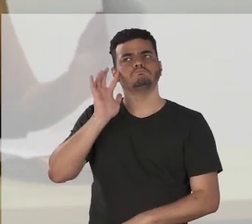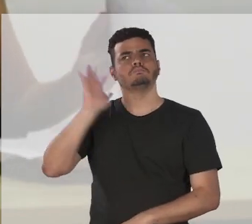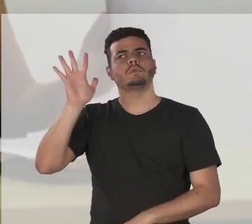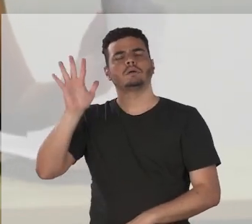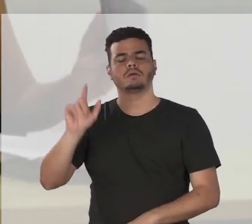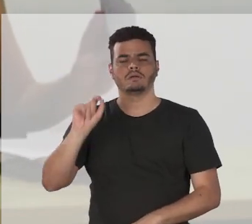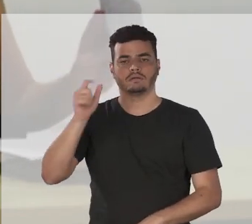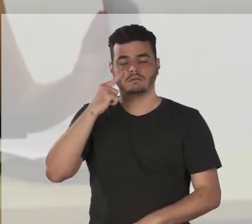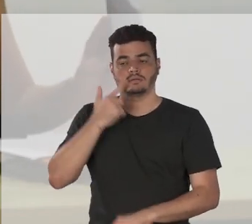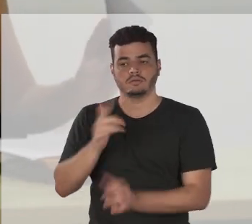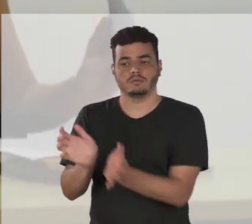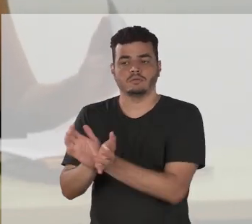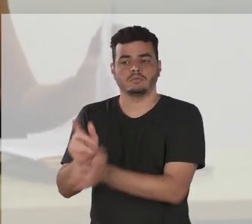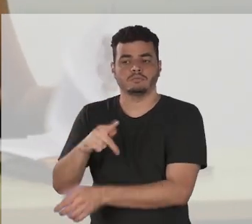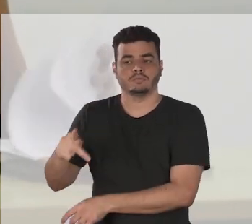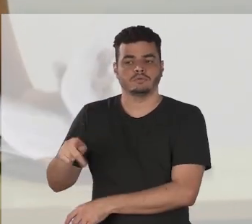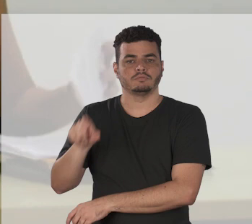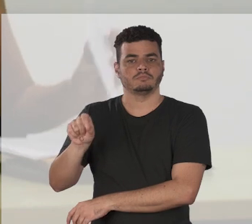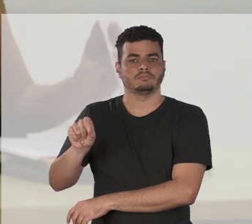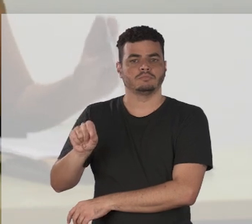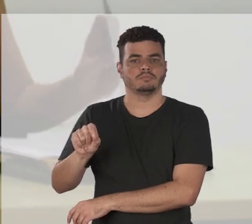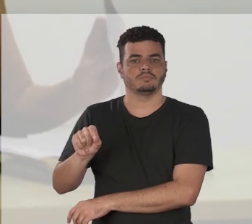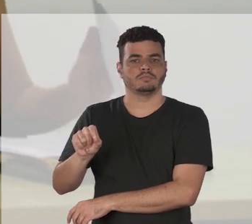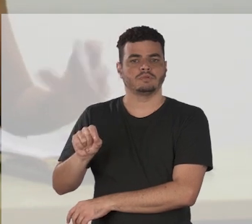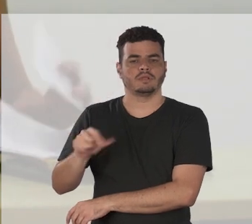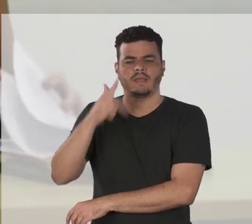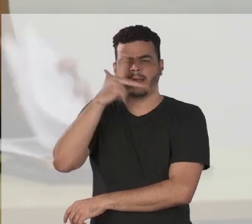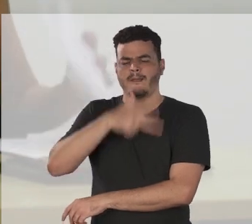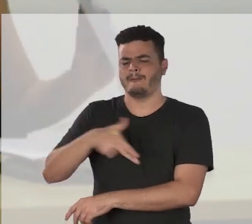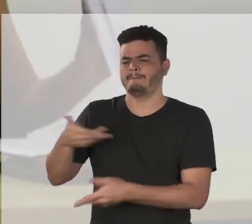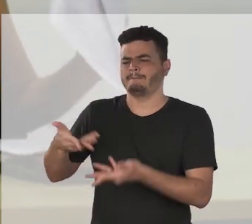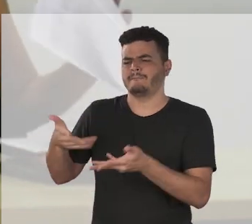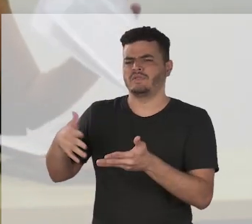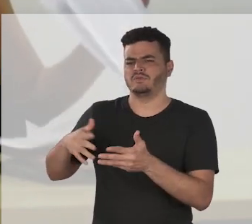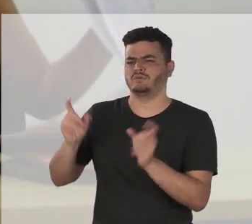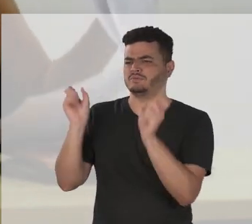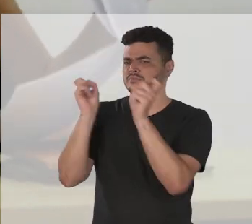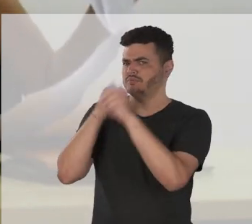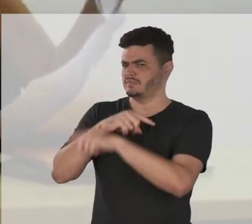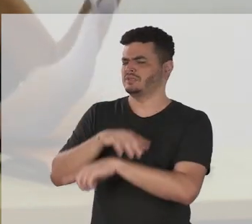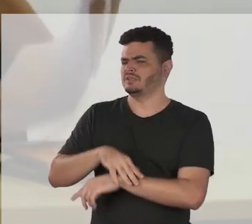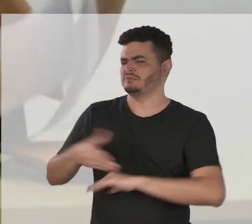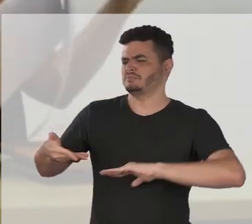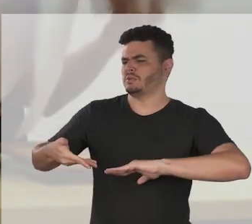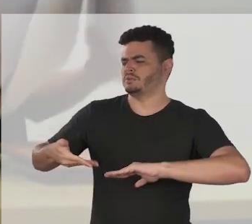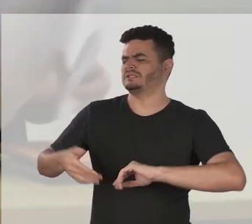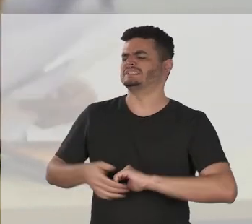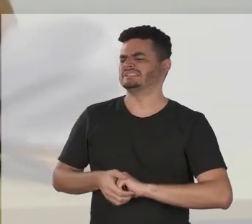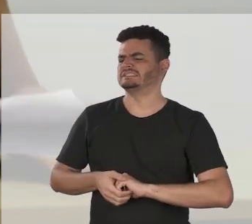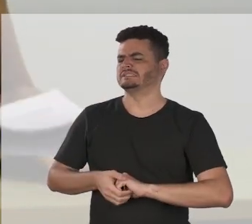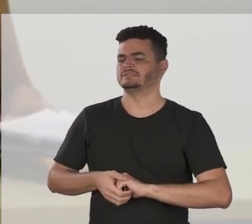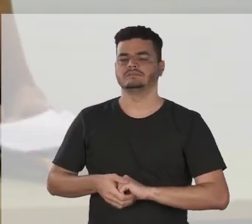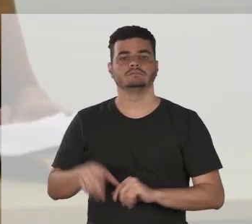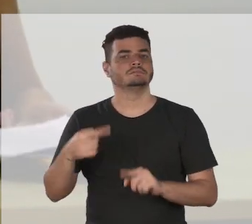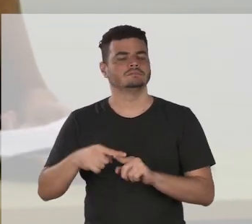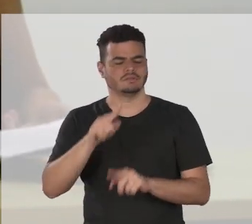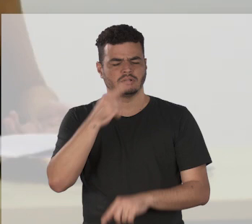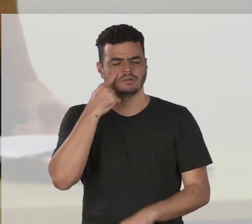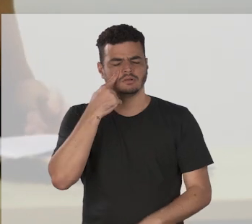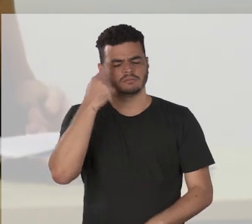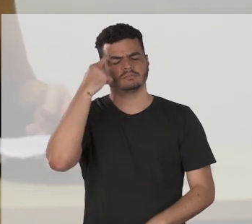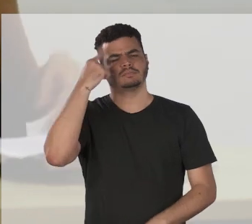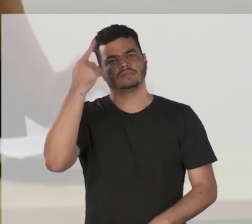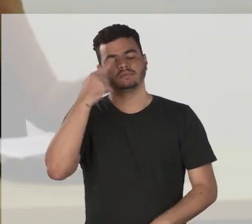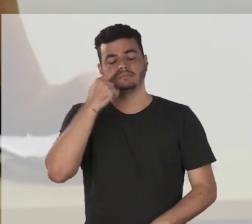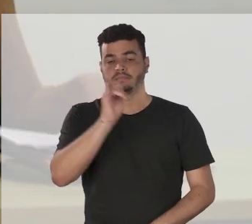essa ideia justamente de que o rol docente seja complexado, né, na atualidade, porque pensem